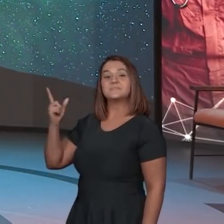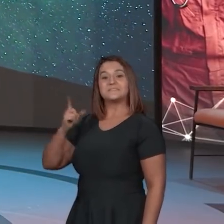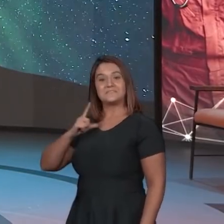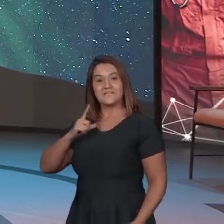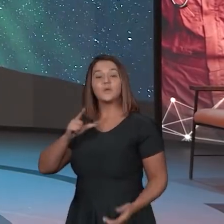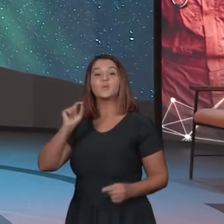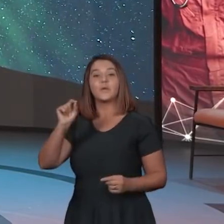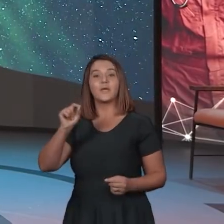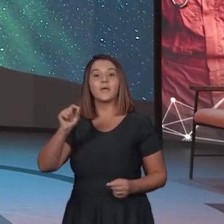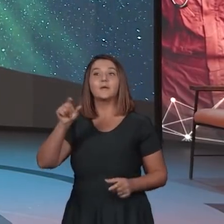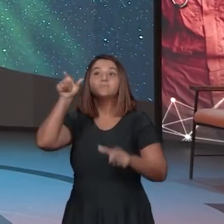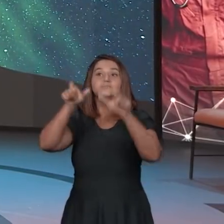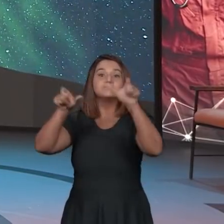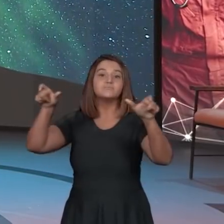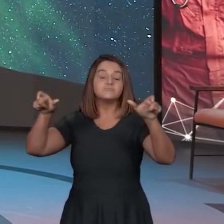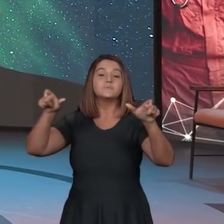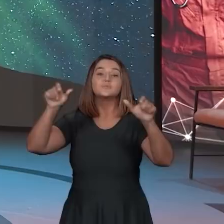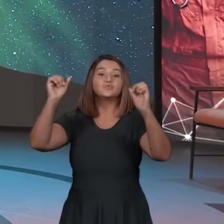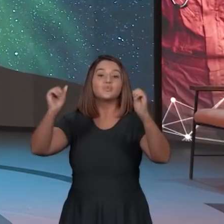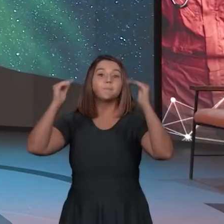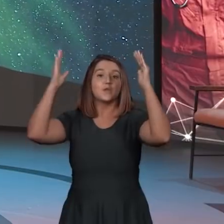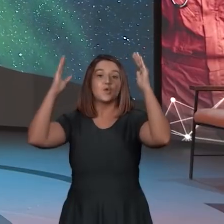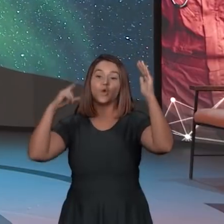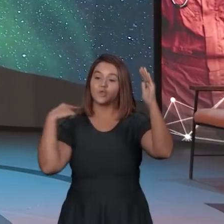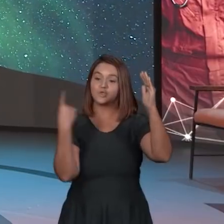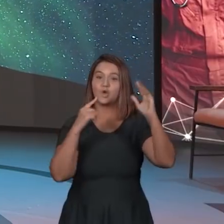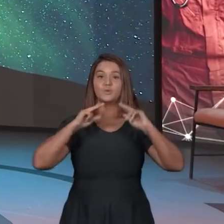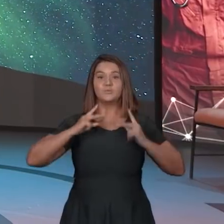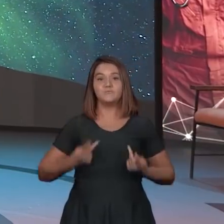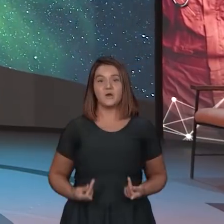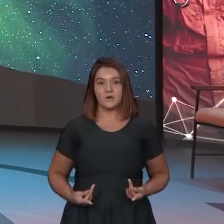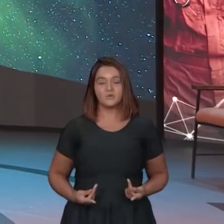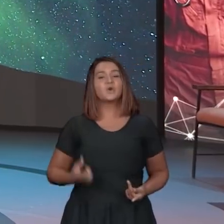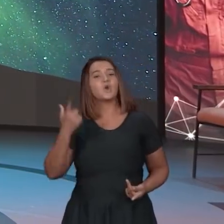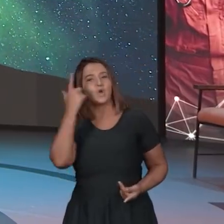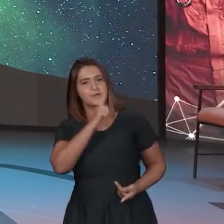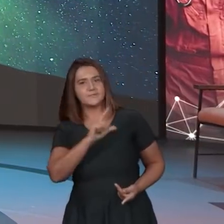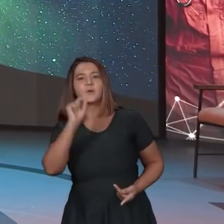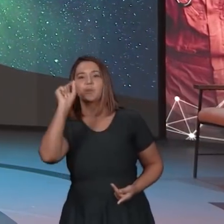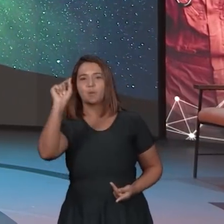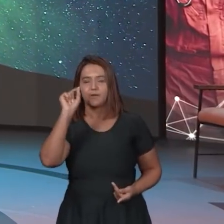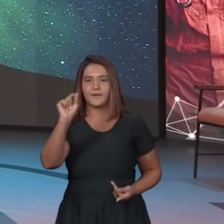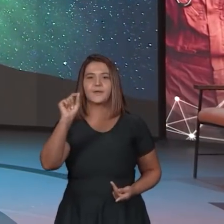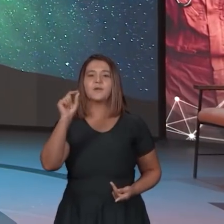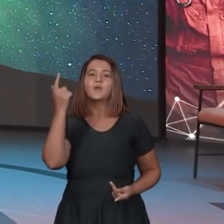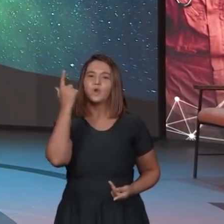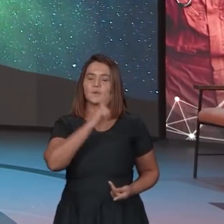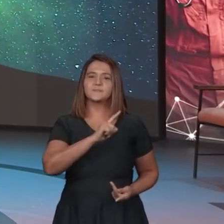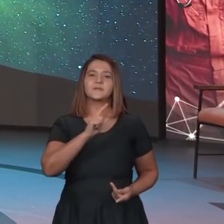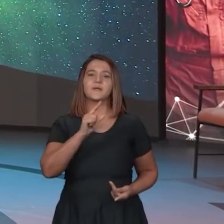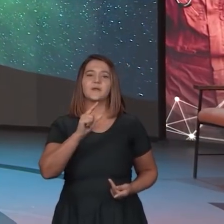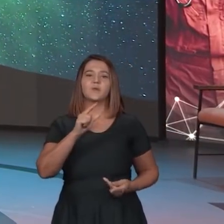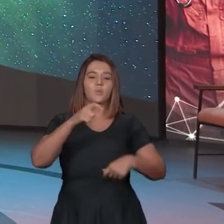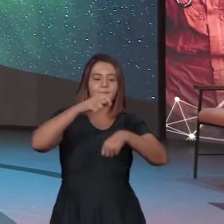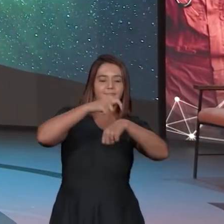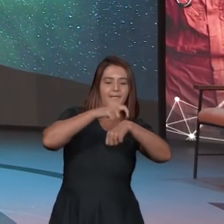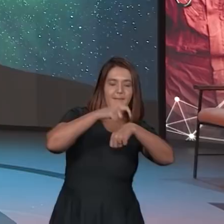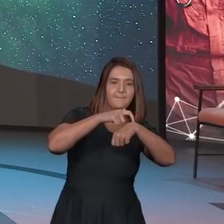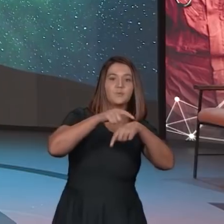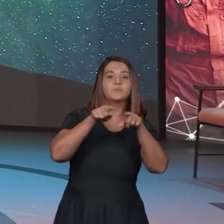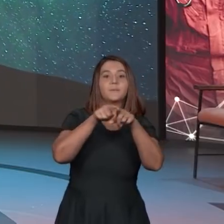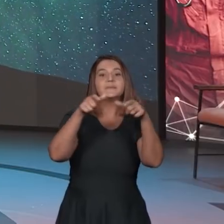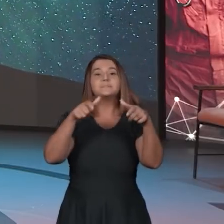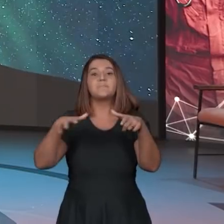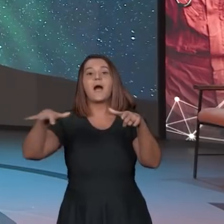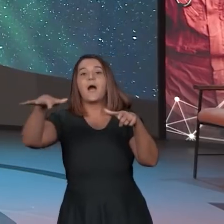civilizações tão superiores à nossa, algumas delas que conseguiriam usar a lei, o tempo e o espaço a